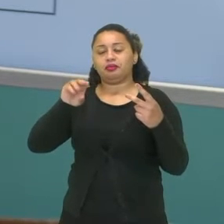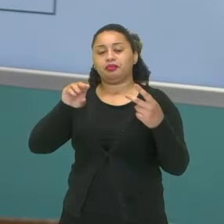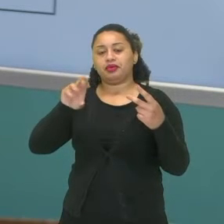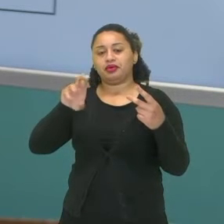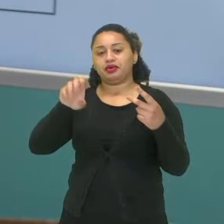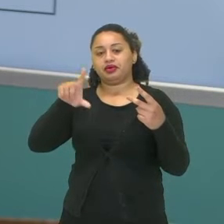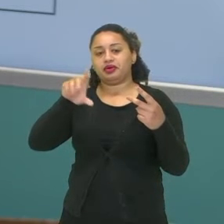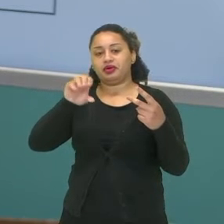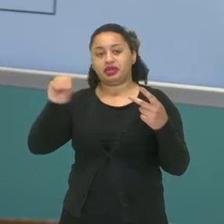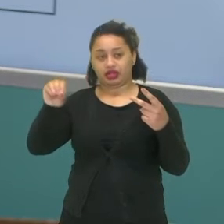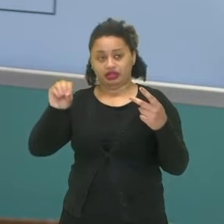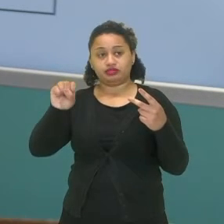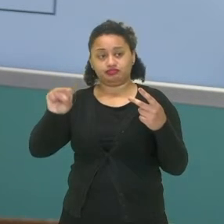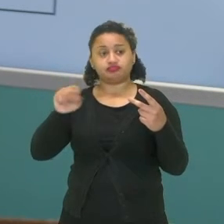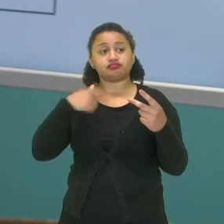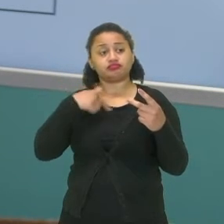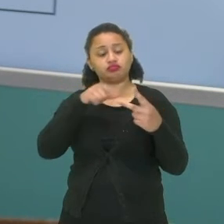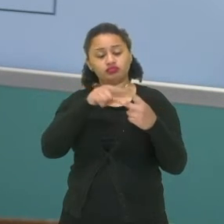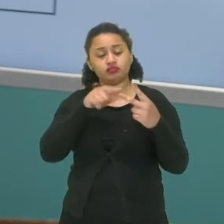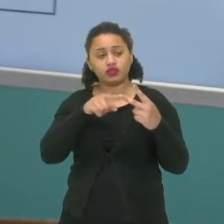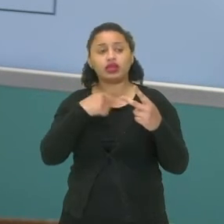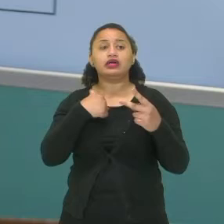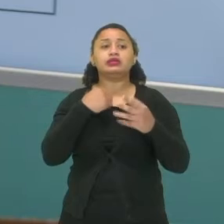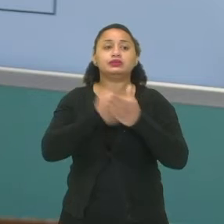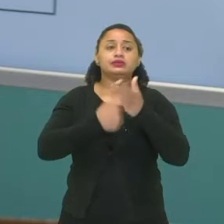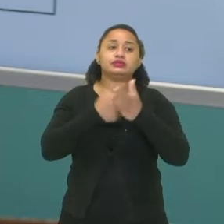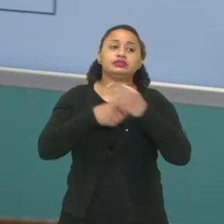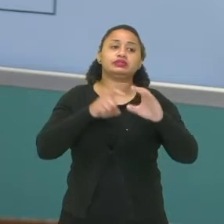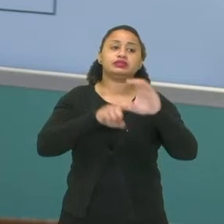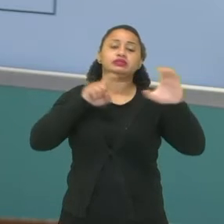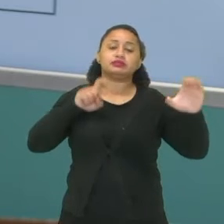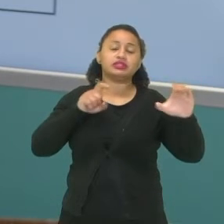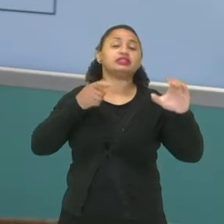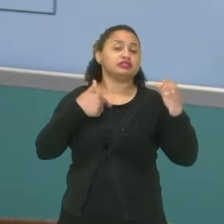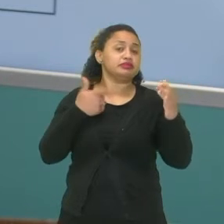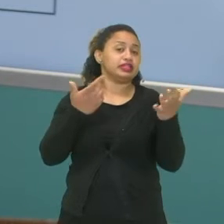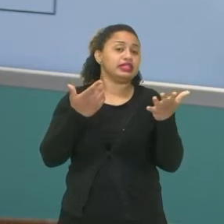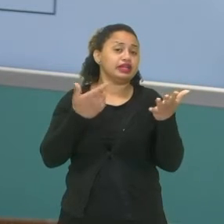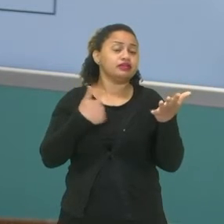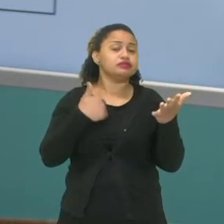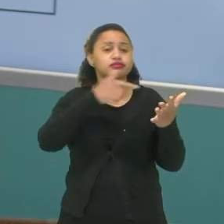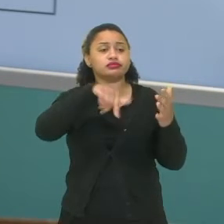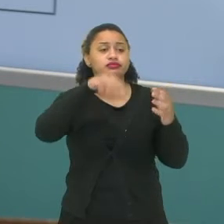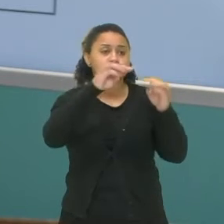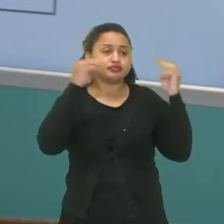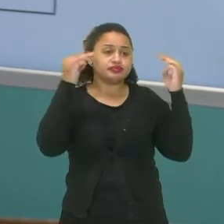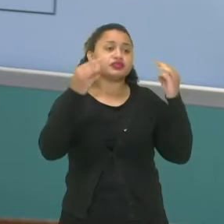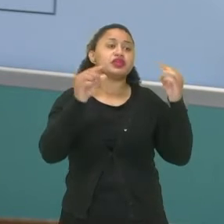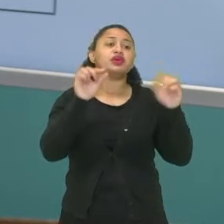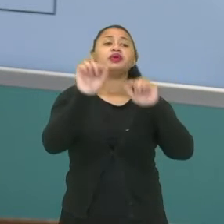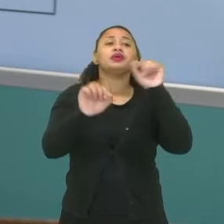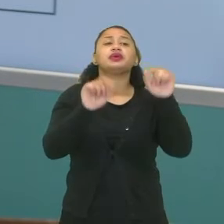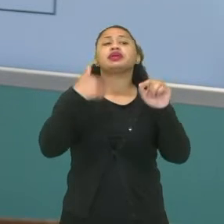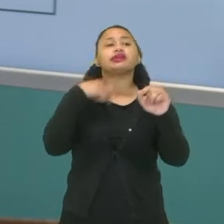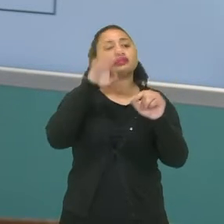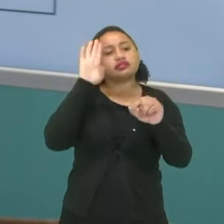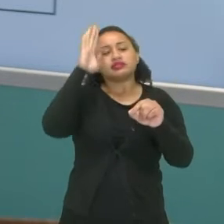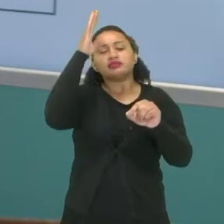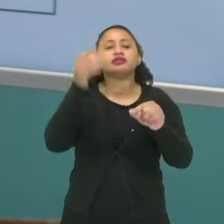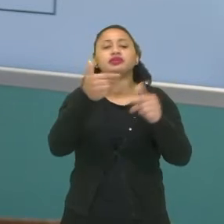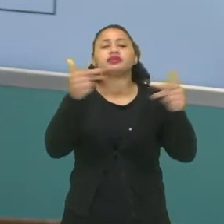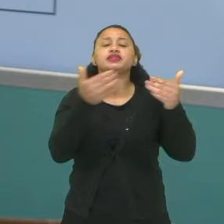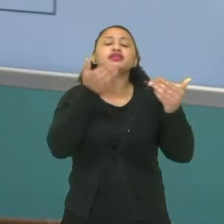Lutando pela independência sob a liderança desses dois padres, né? E quais eram aí as principais reivindicações